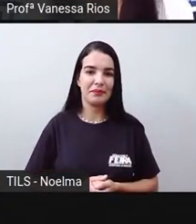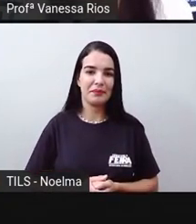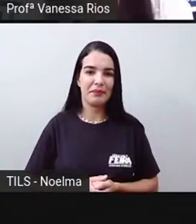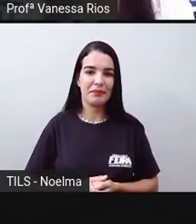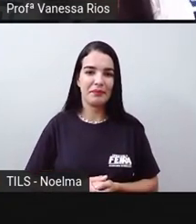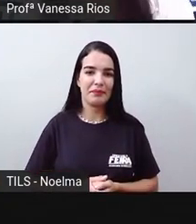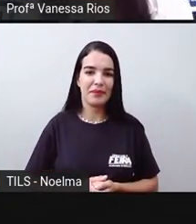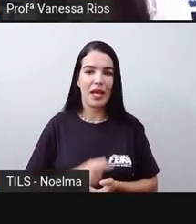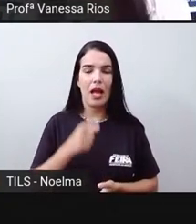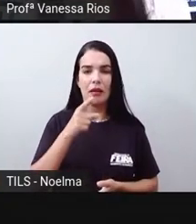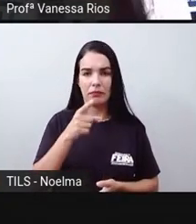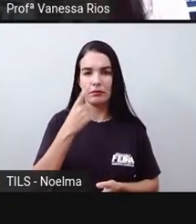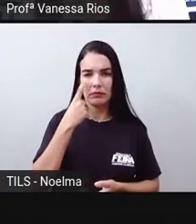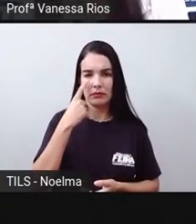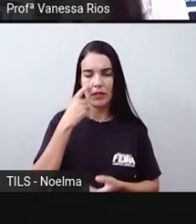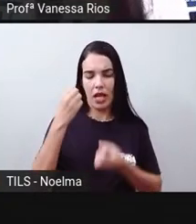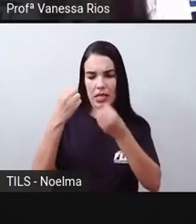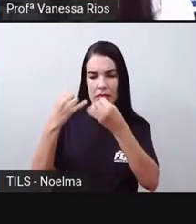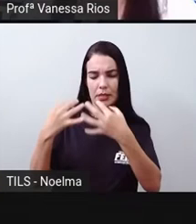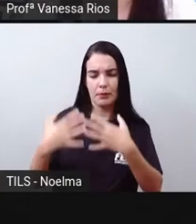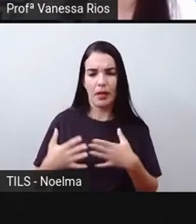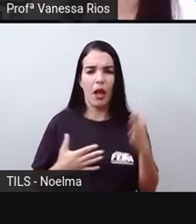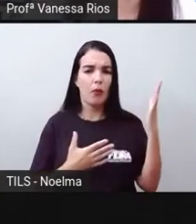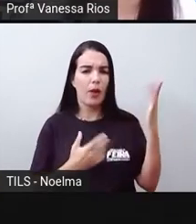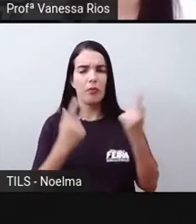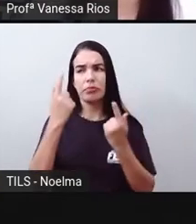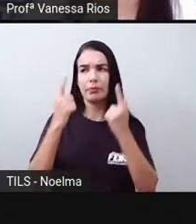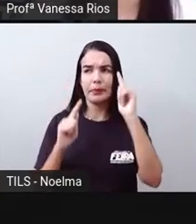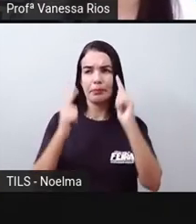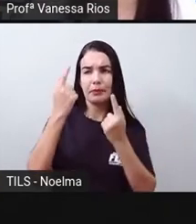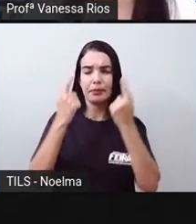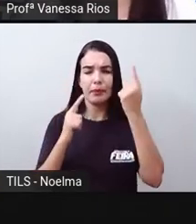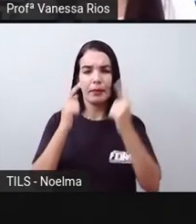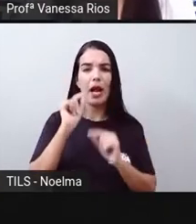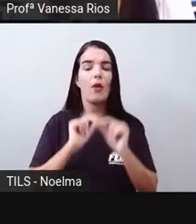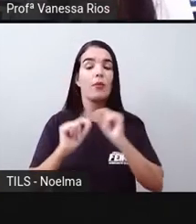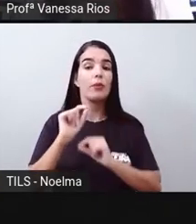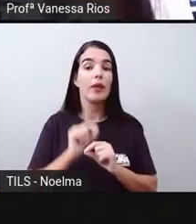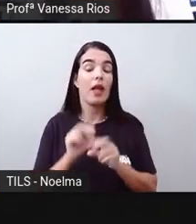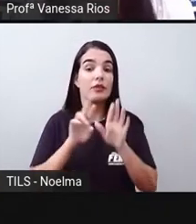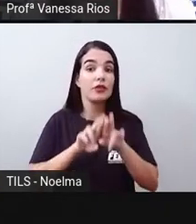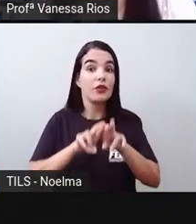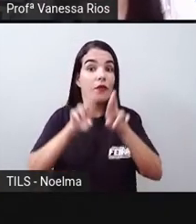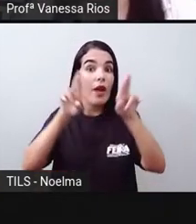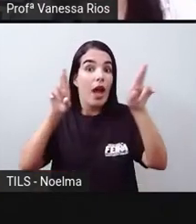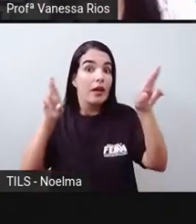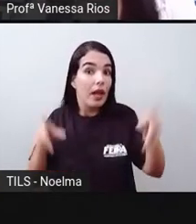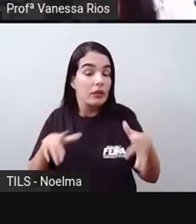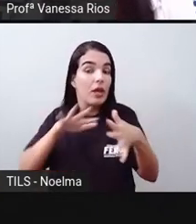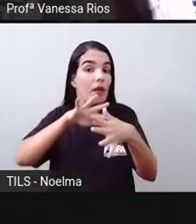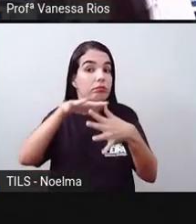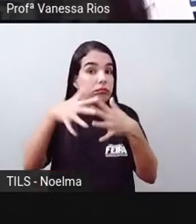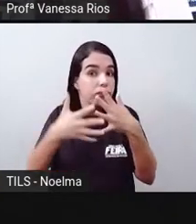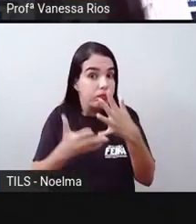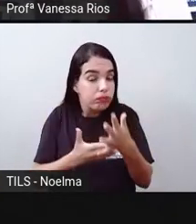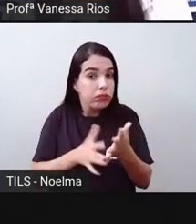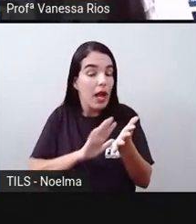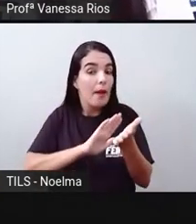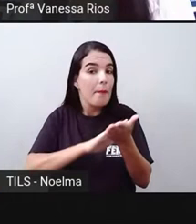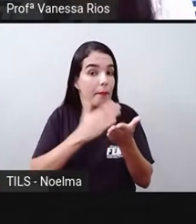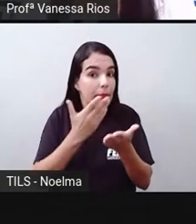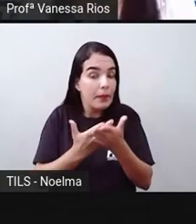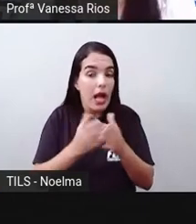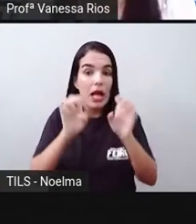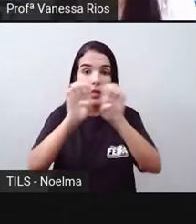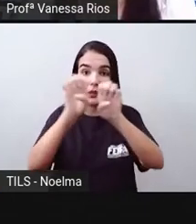é interessante a gente explicar aí o que é mímica e diferenciar, né, da linguagem estruturada que